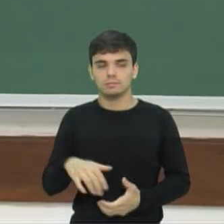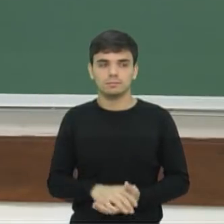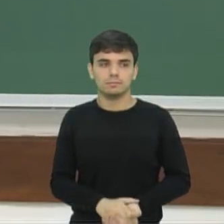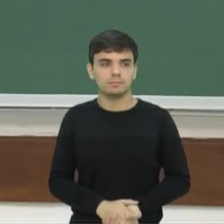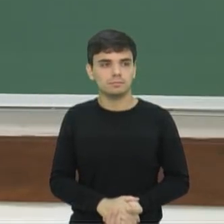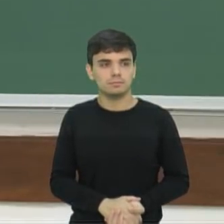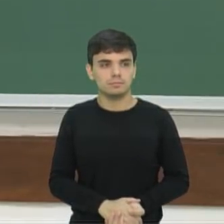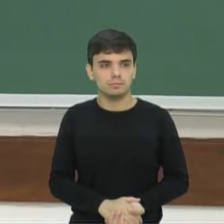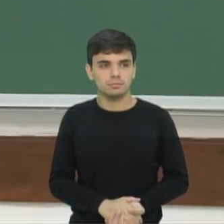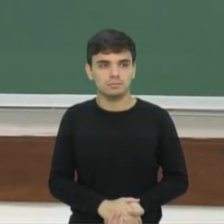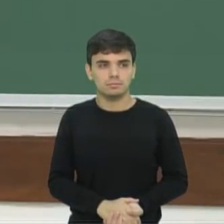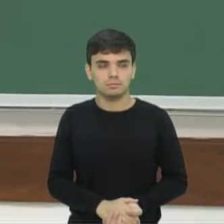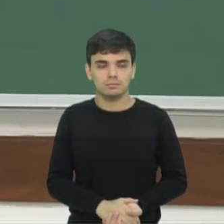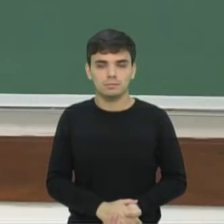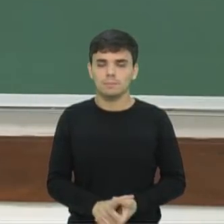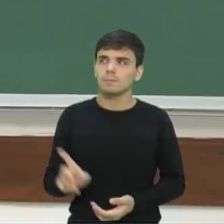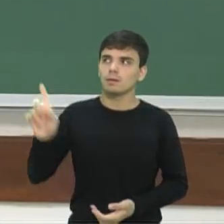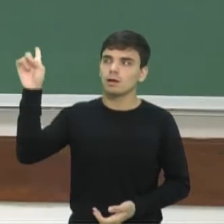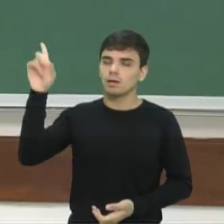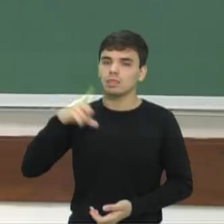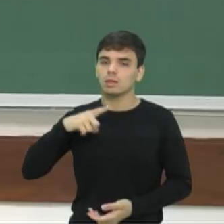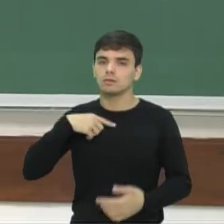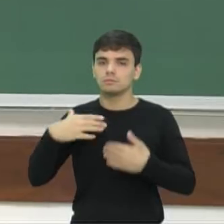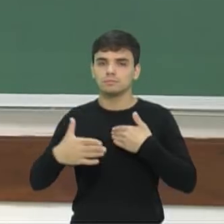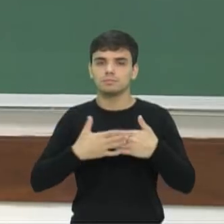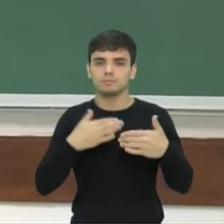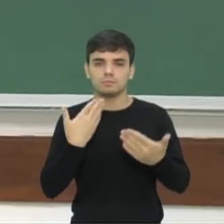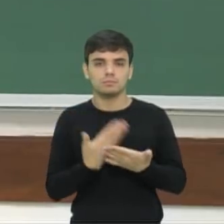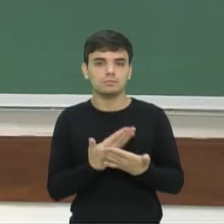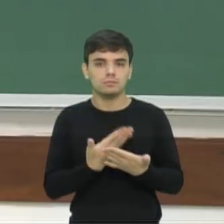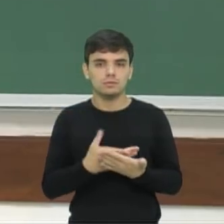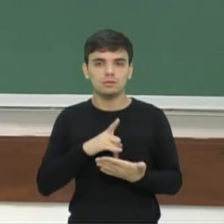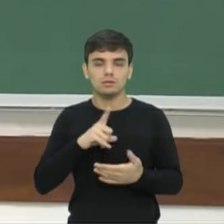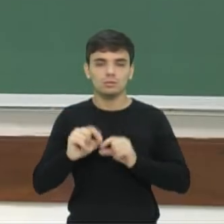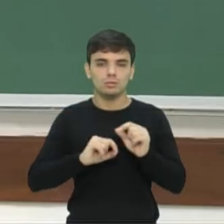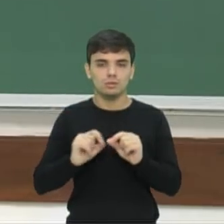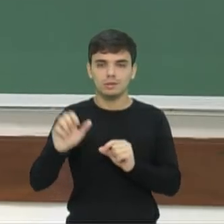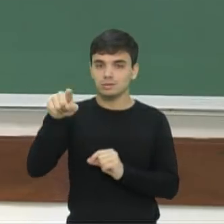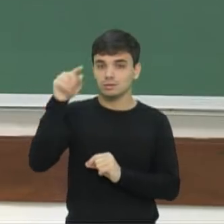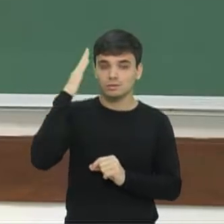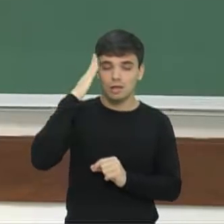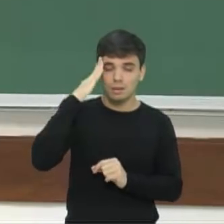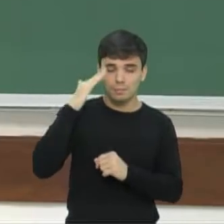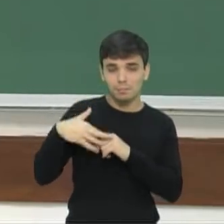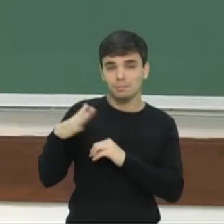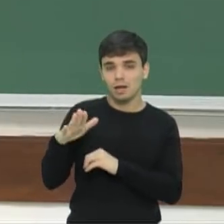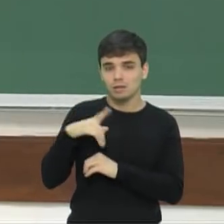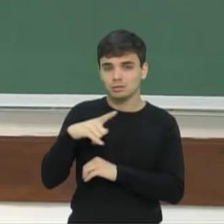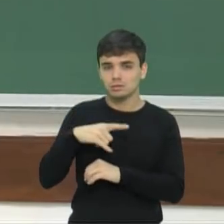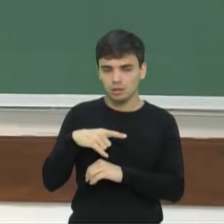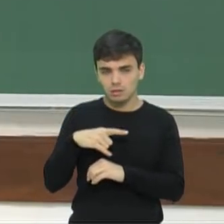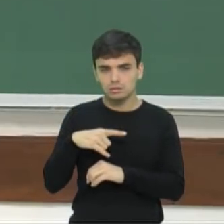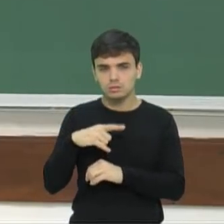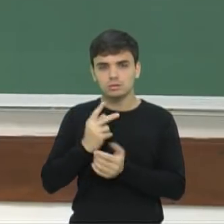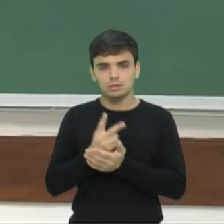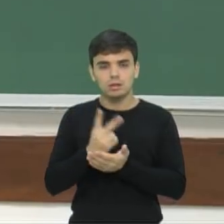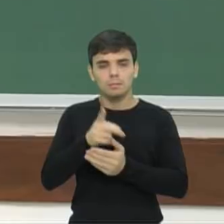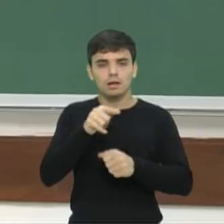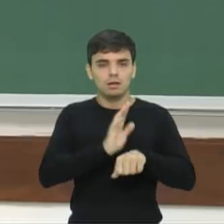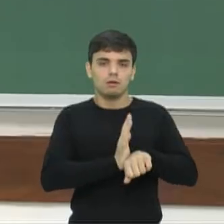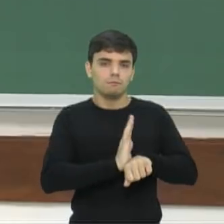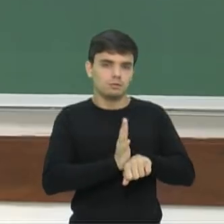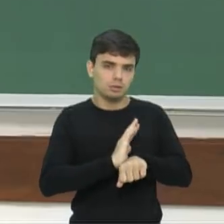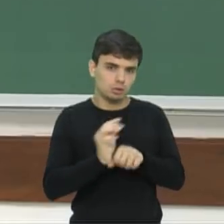A. E aqui fechamos a nossa aula. Então, dentro do quadro Saiba Mais, como vocês bem sabem, sempre trazemos esse quadro, que são vídeos que vão